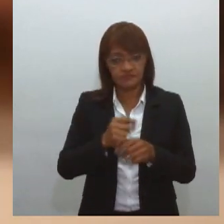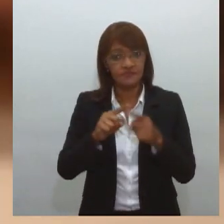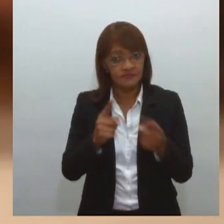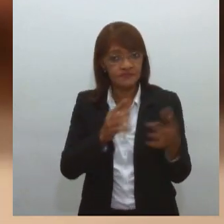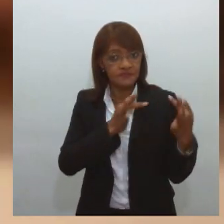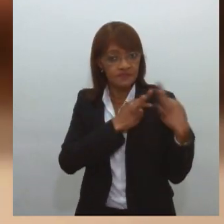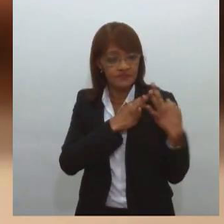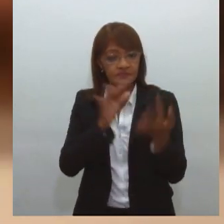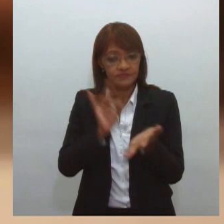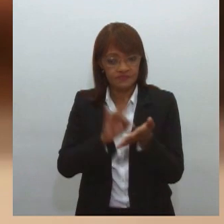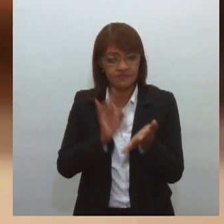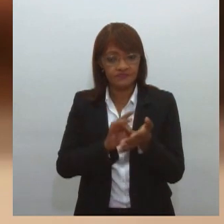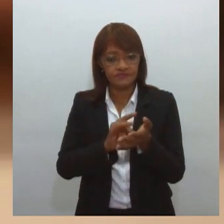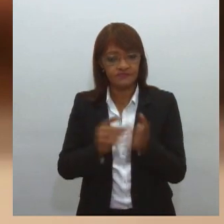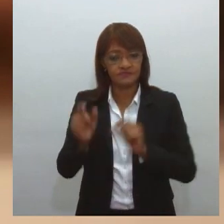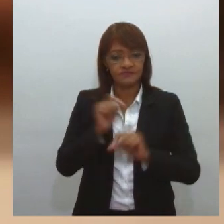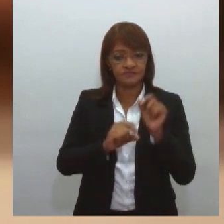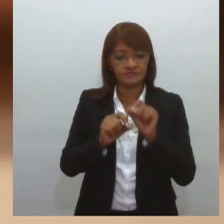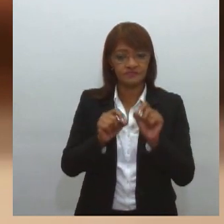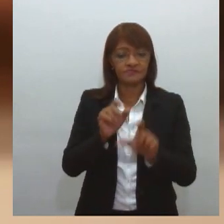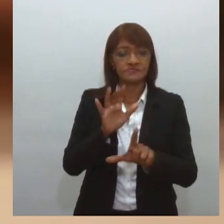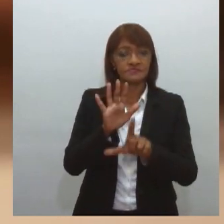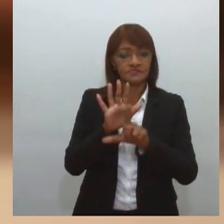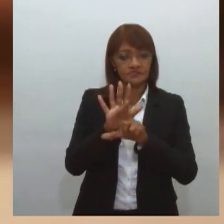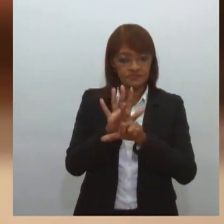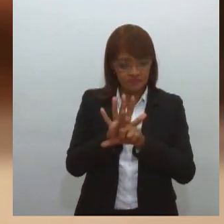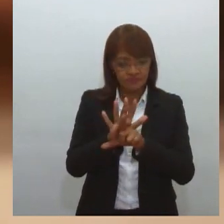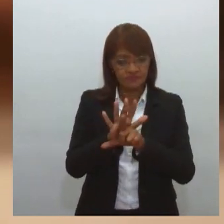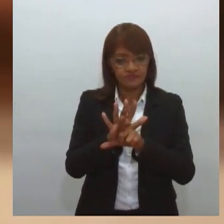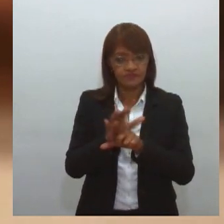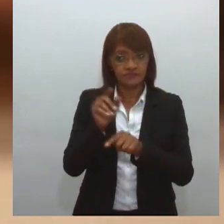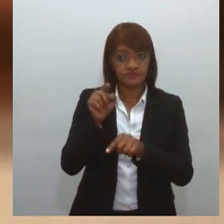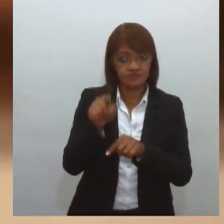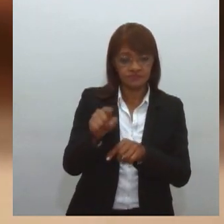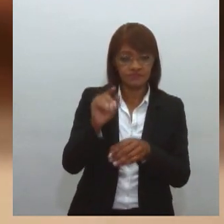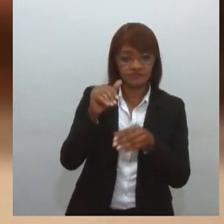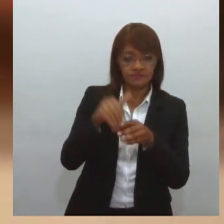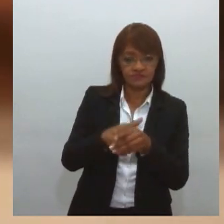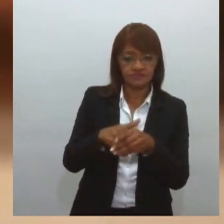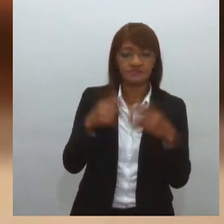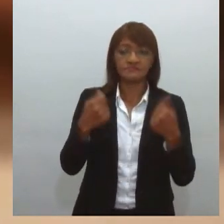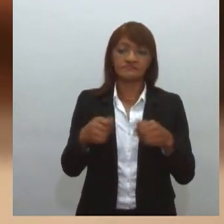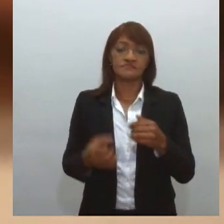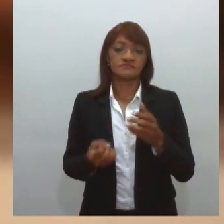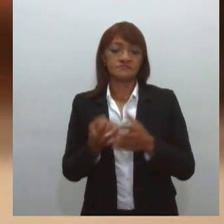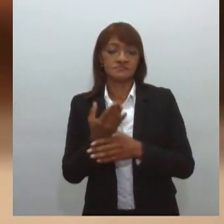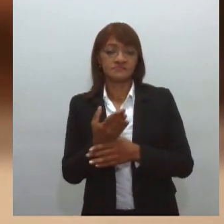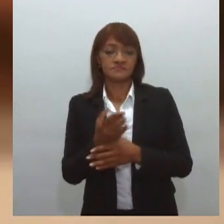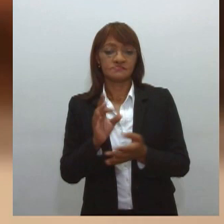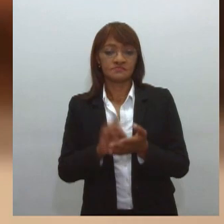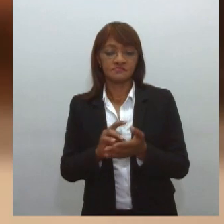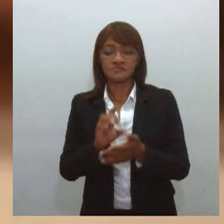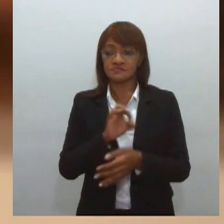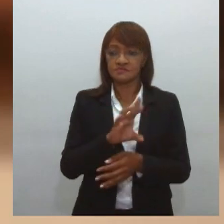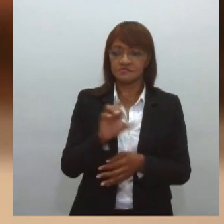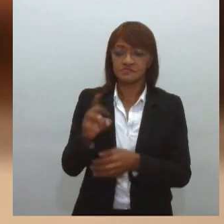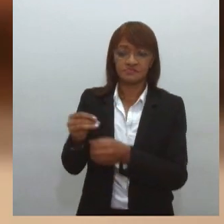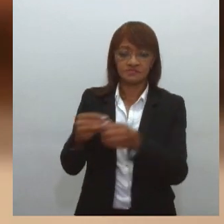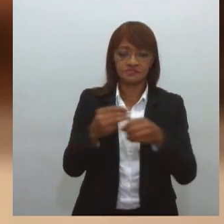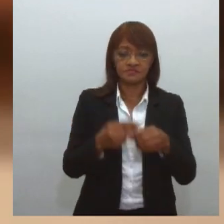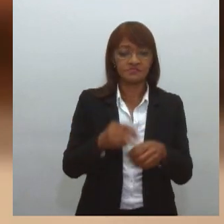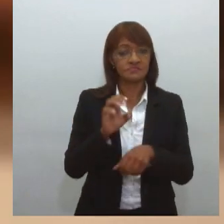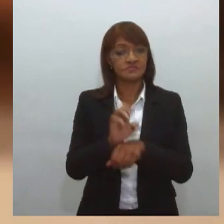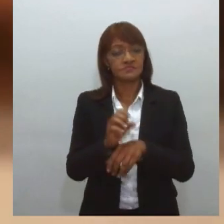fazer com que aquela lei que você votou seja aplicada nos municípios e nos estados, porque a